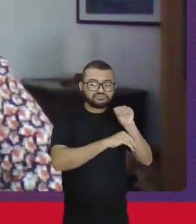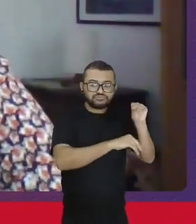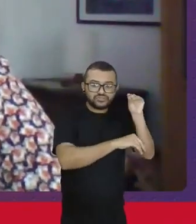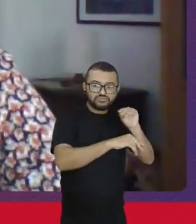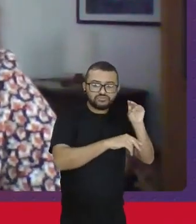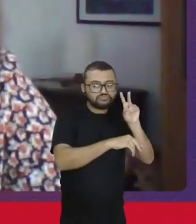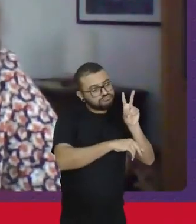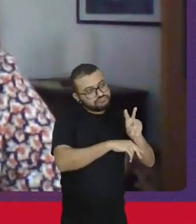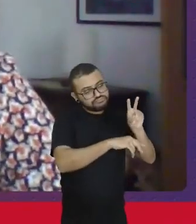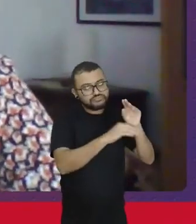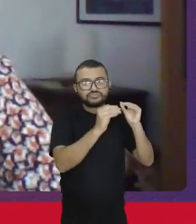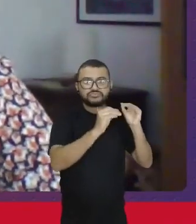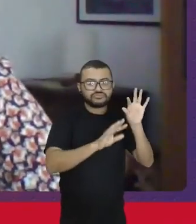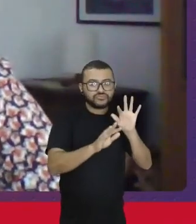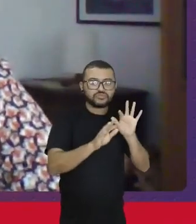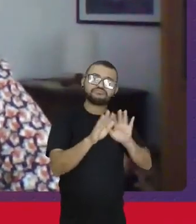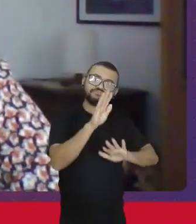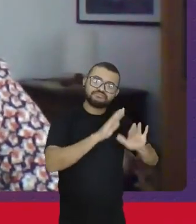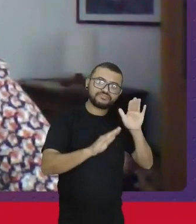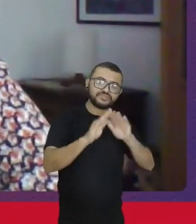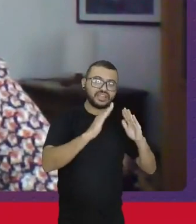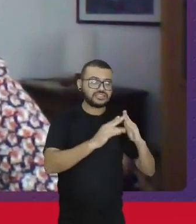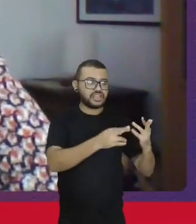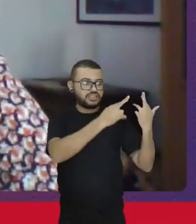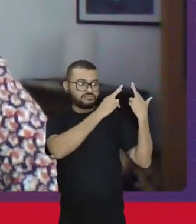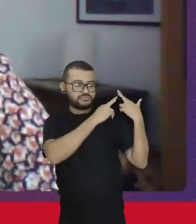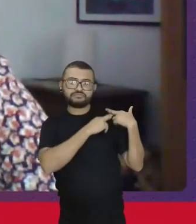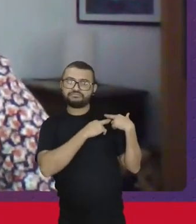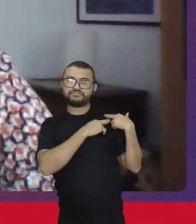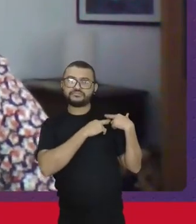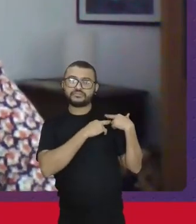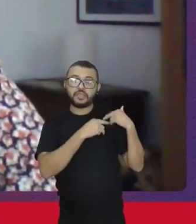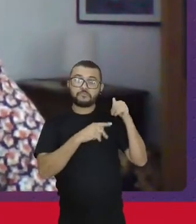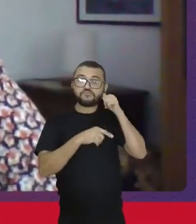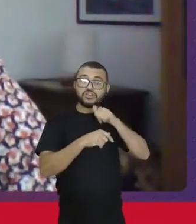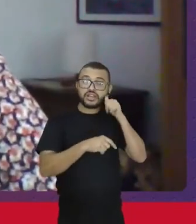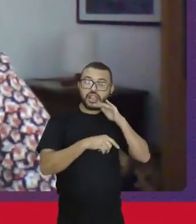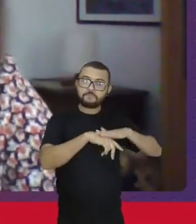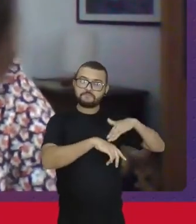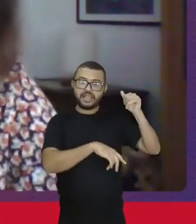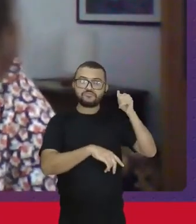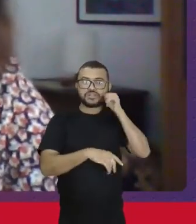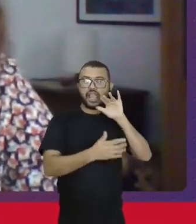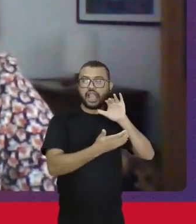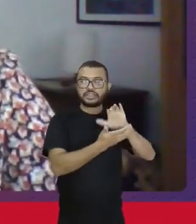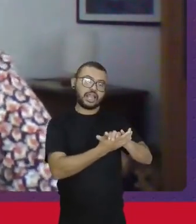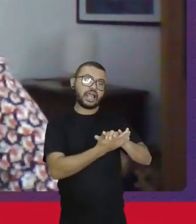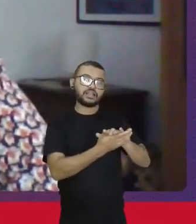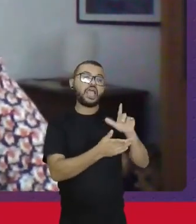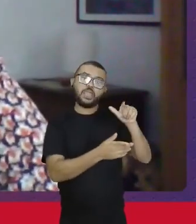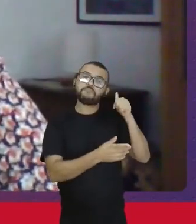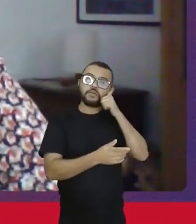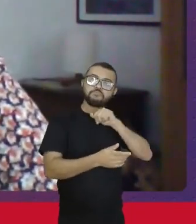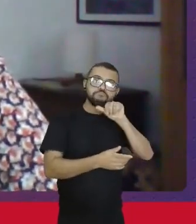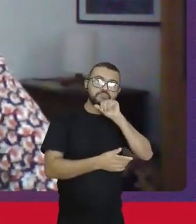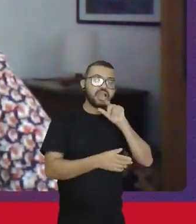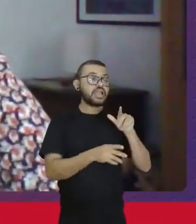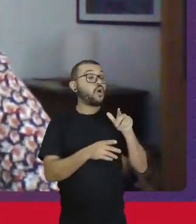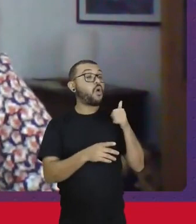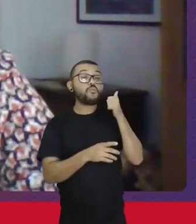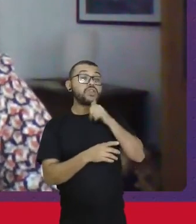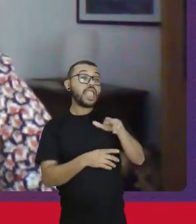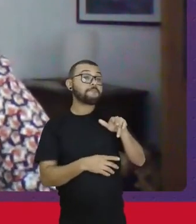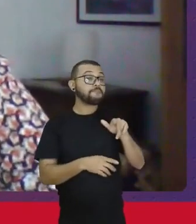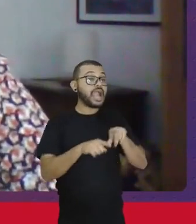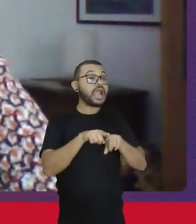cuidados, né? Basicamente com responsabilidade de uma mulher, uma esposa, uma mãe, uma irmã, ou